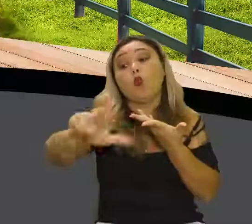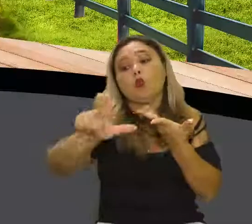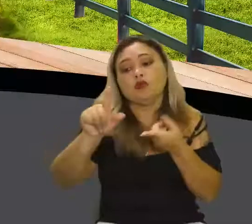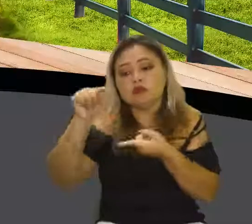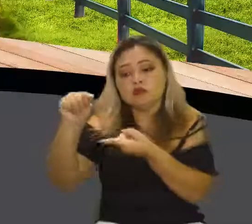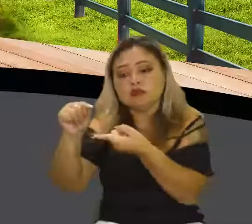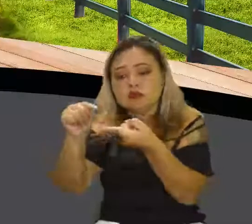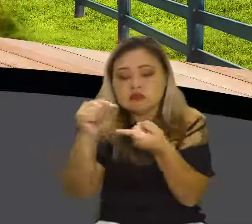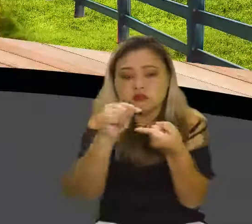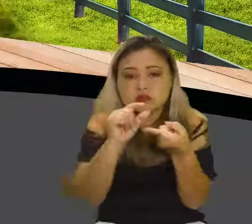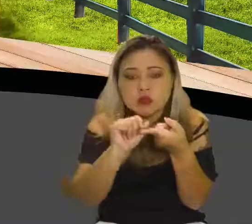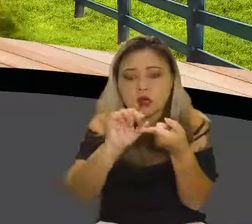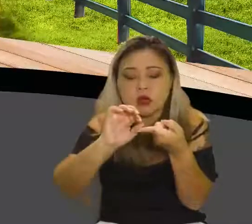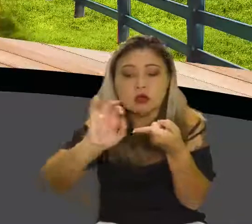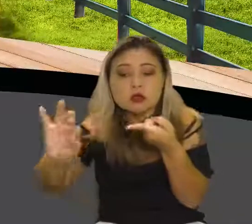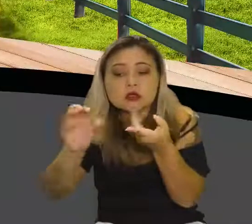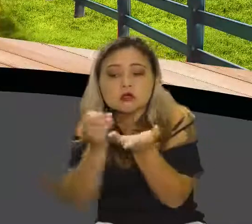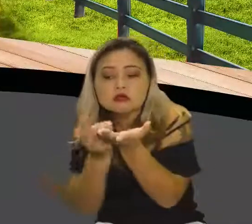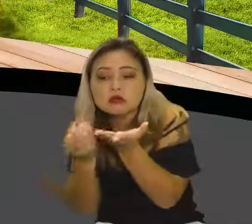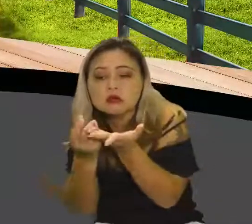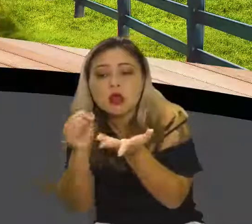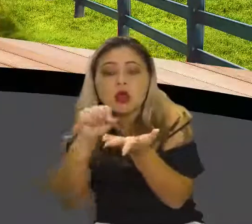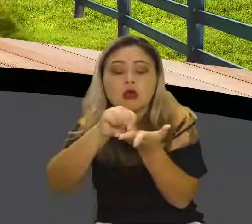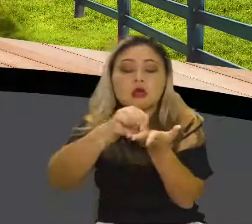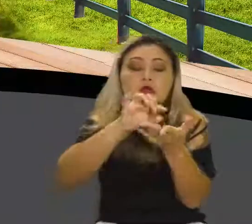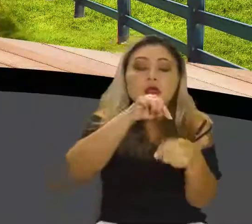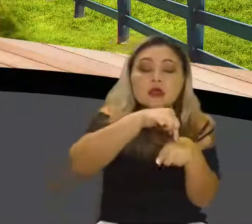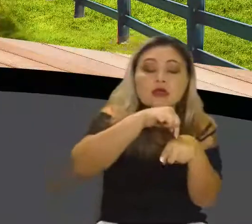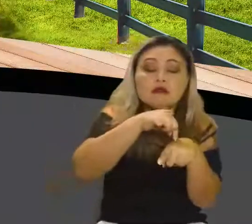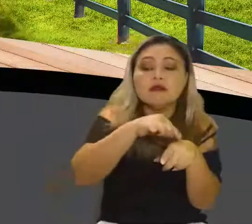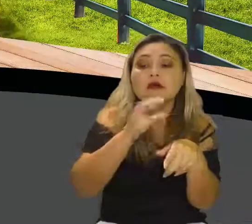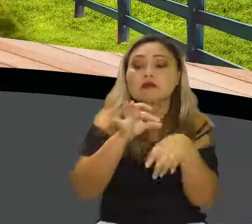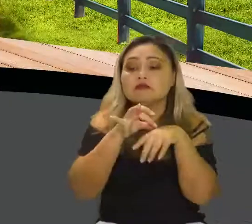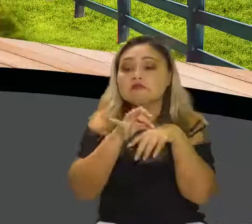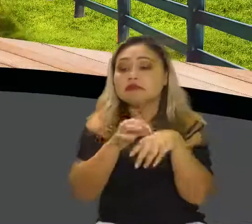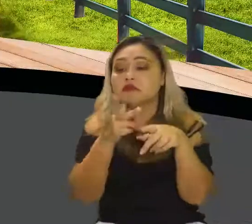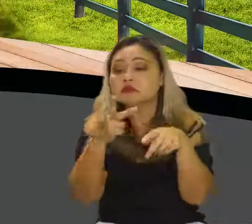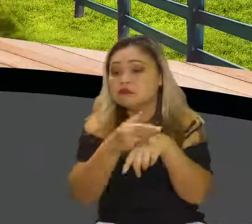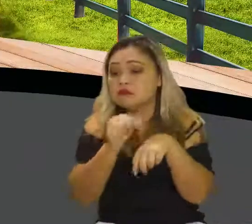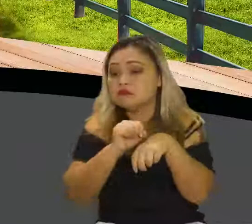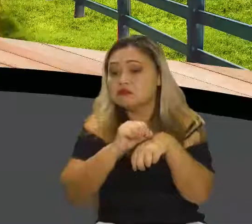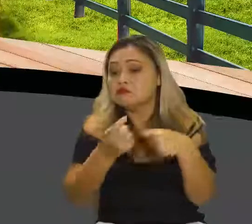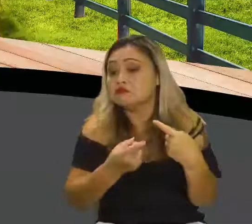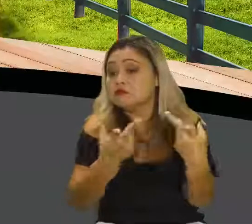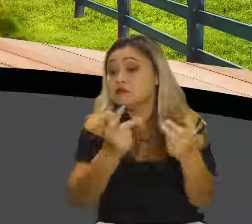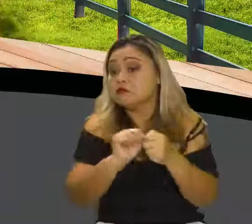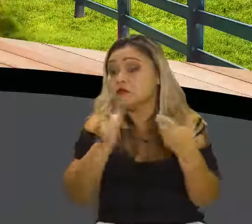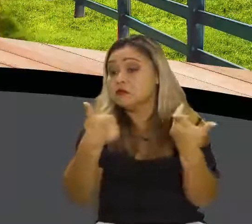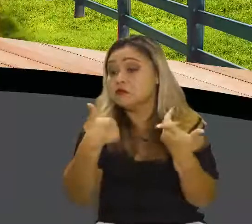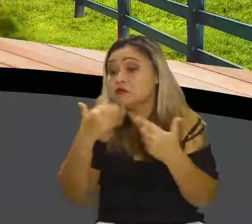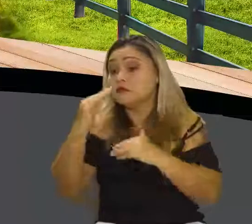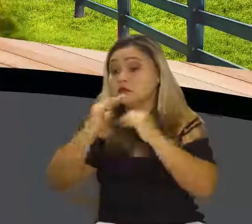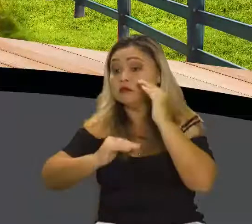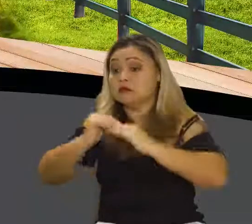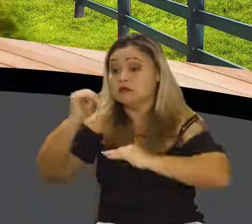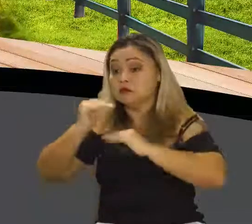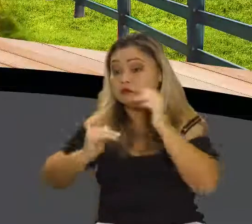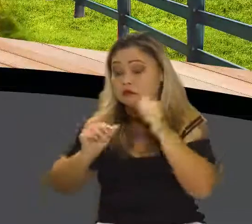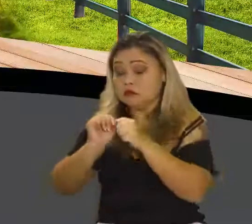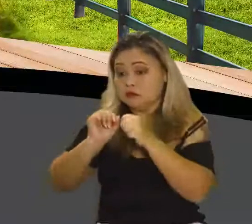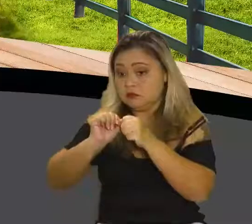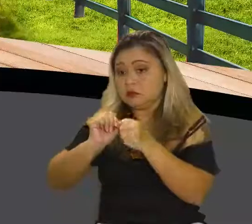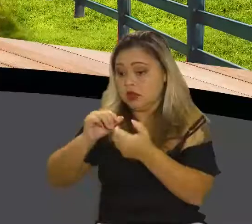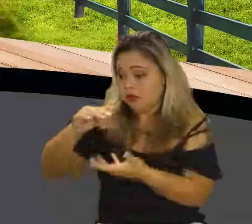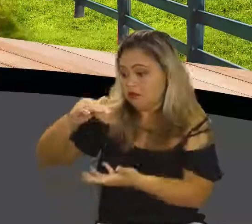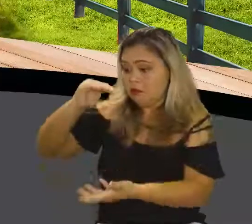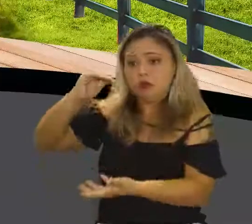filhotes que você fala, isso aqui vai para postura, isso aqui vai para corte. Os reprodutores, eles são bem maiores,